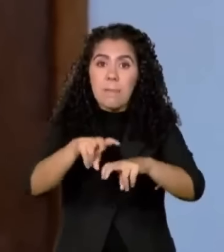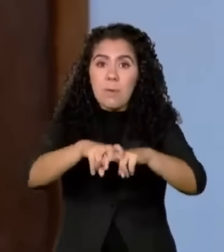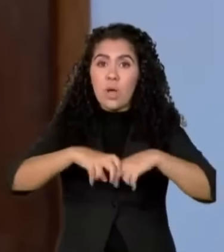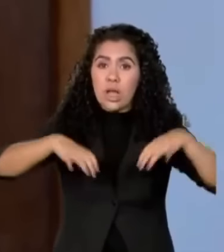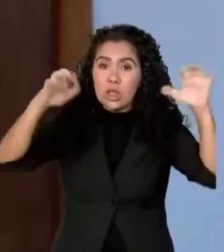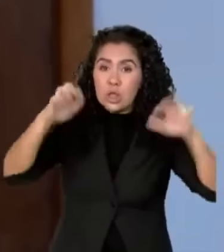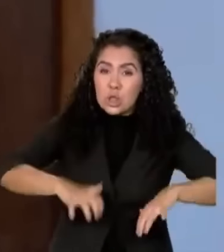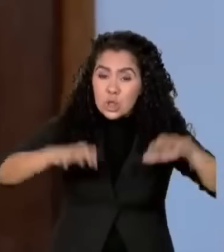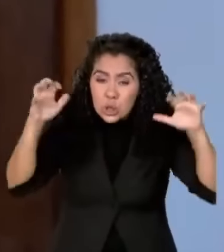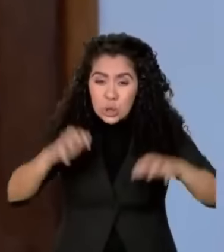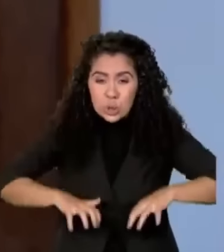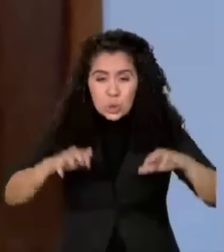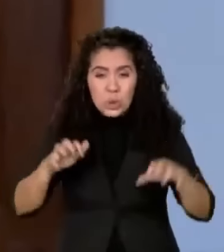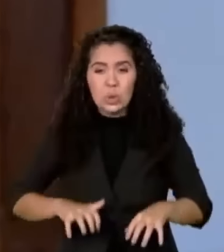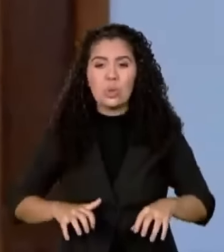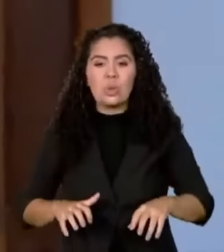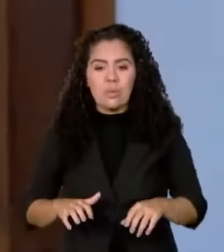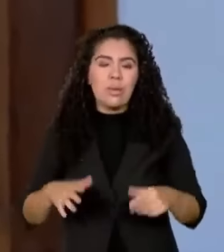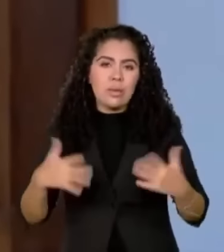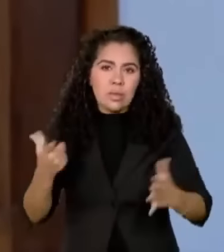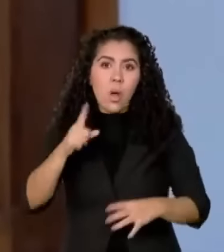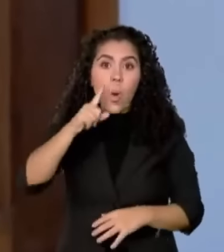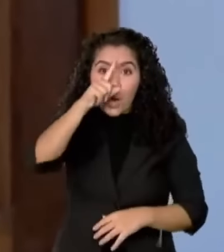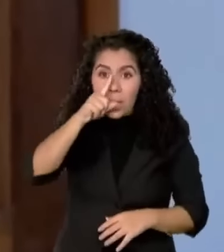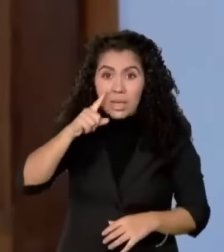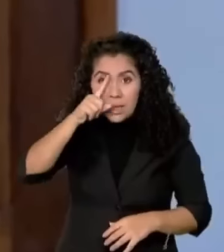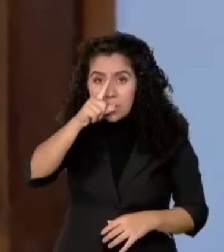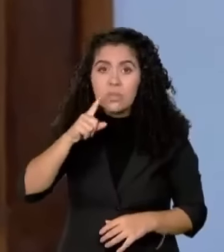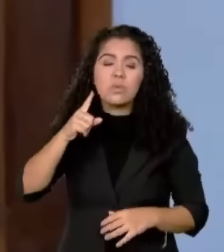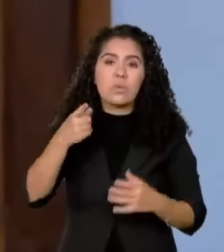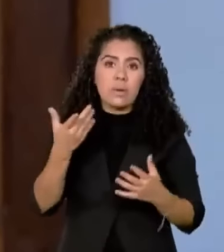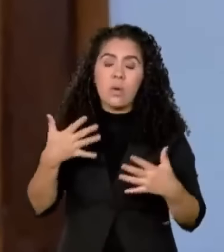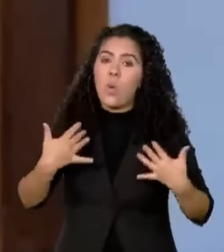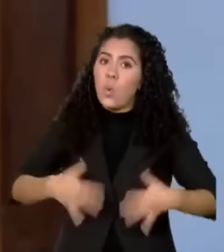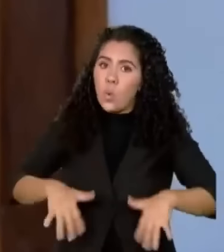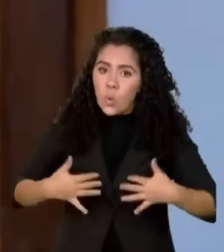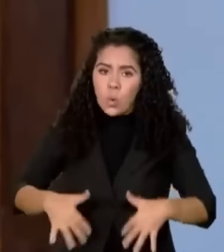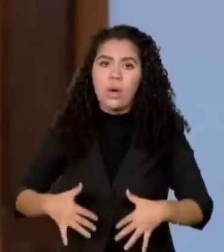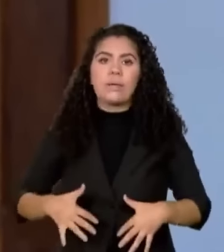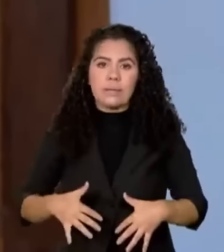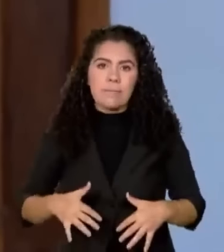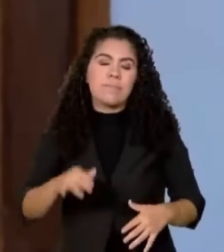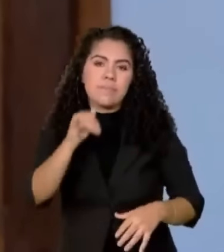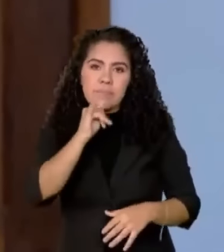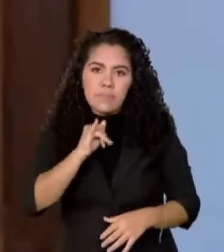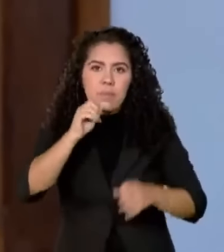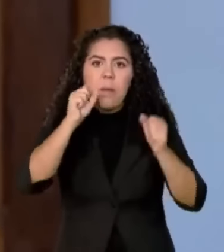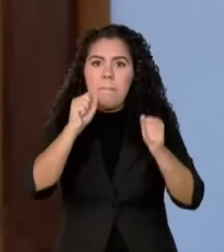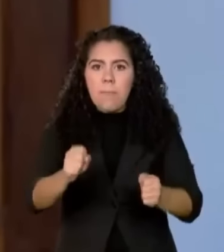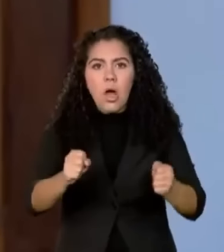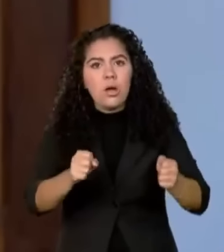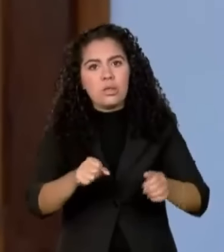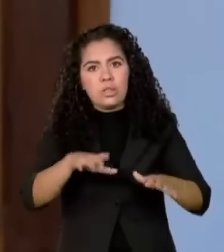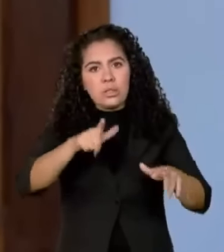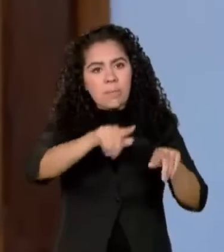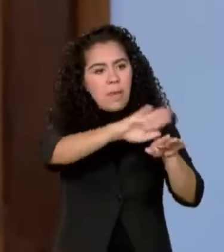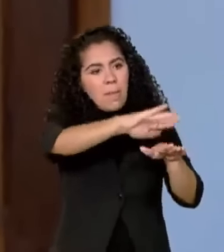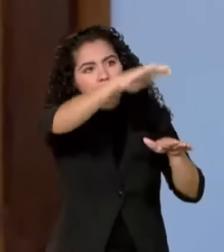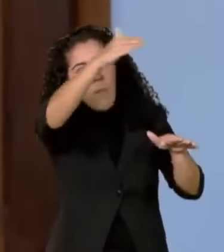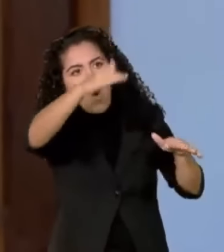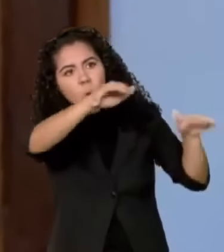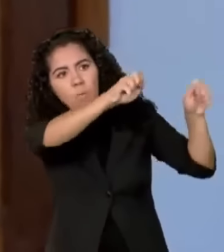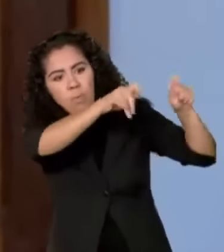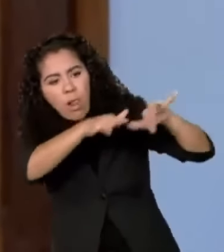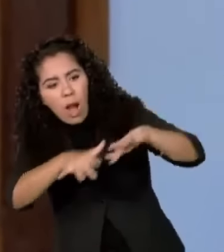tivemos, o risco geológico é muito grande. Então, em encostas, né, de morros, enfim, as pessoas precisam se